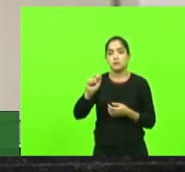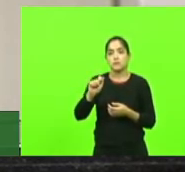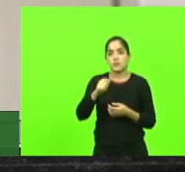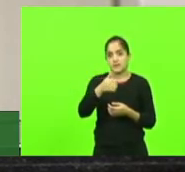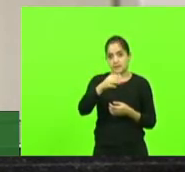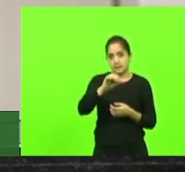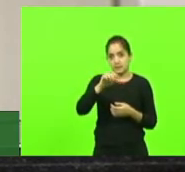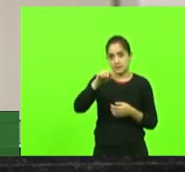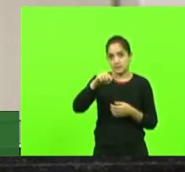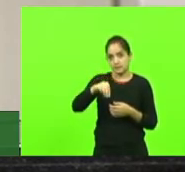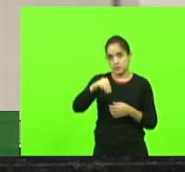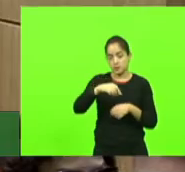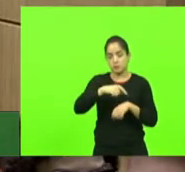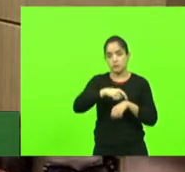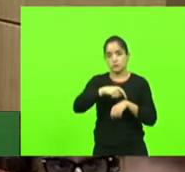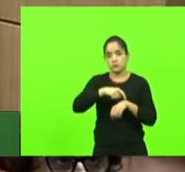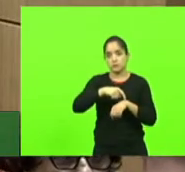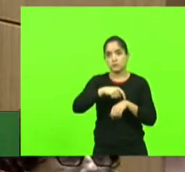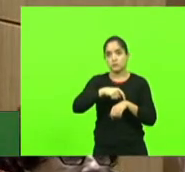minutos, deputado.